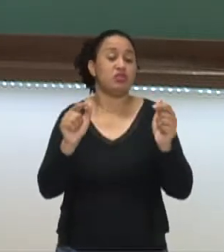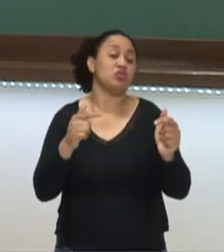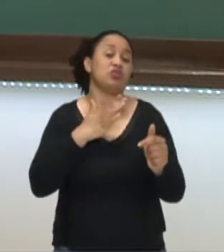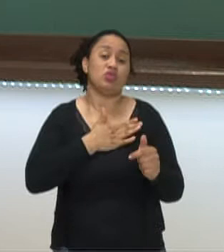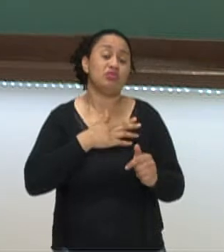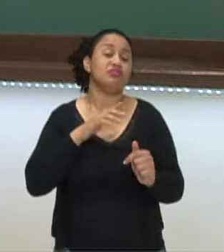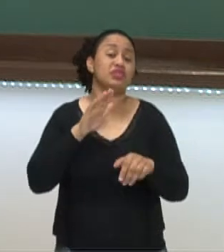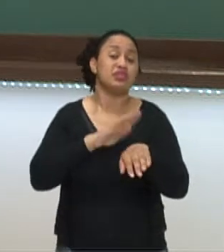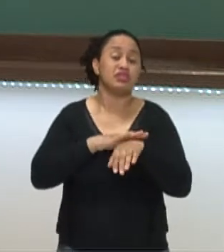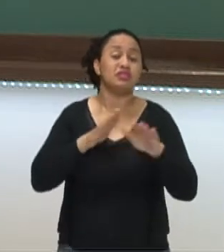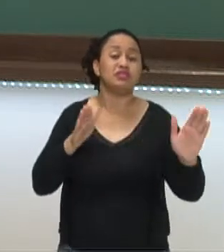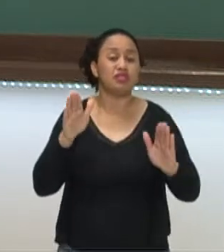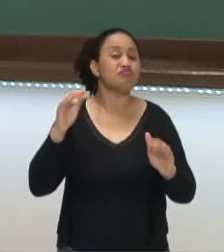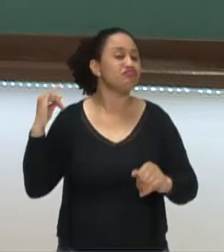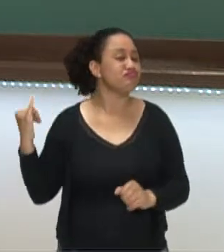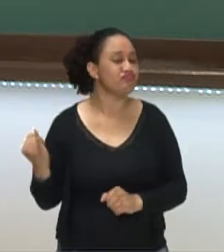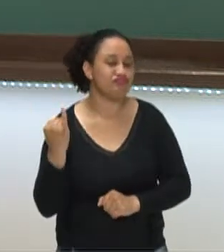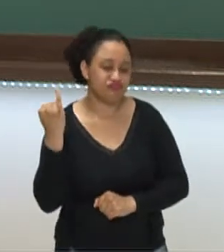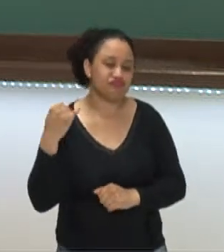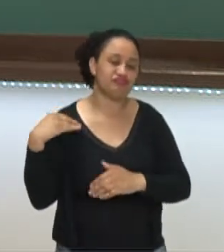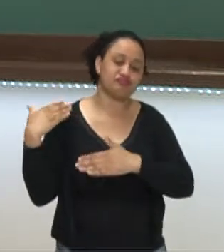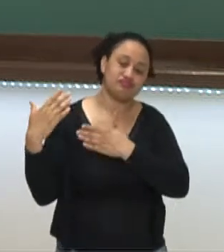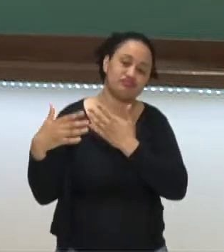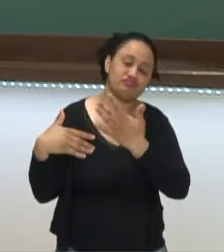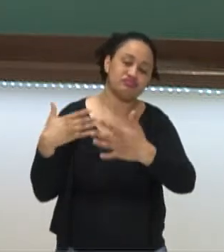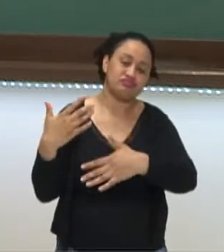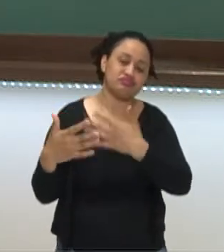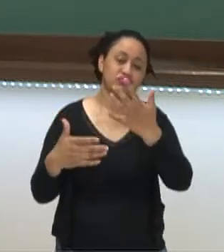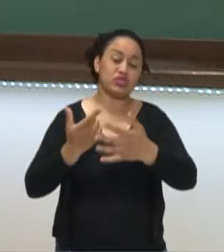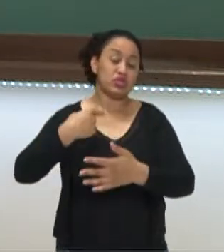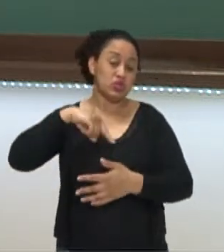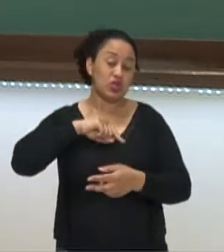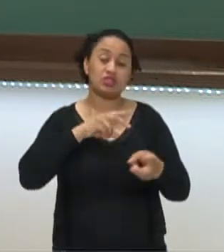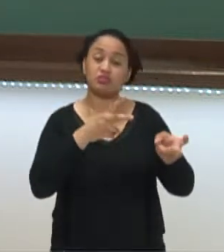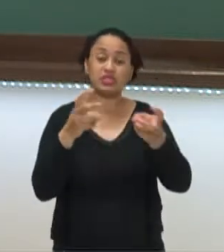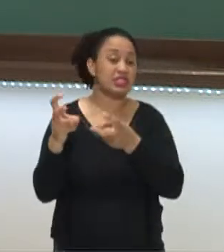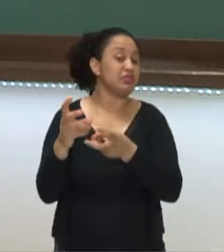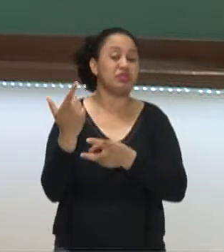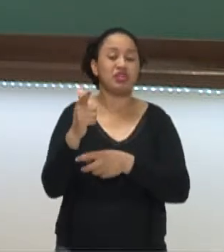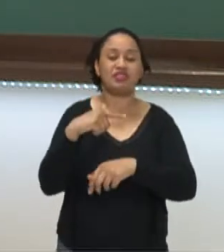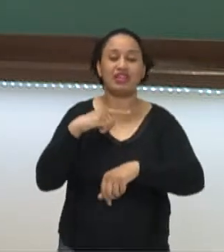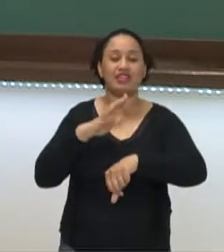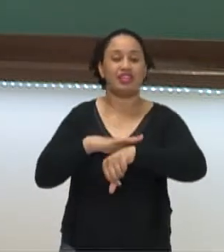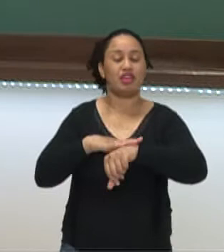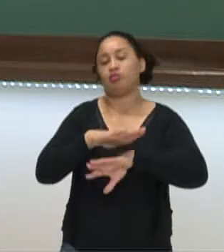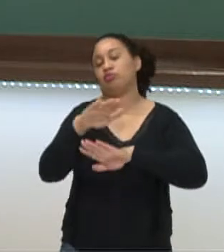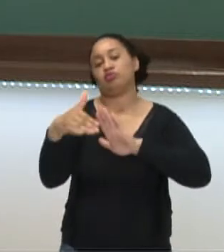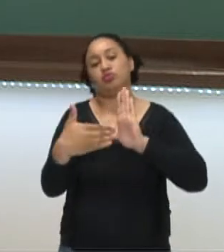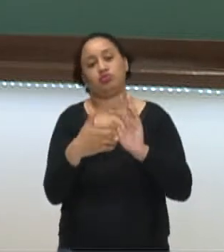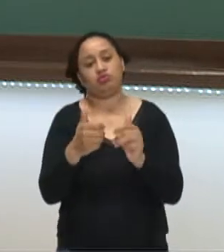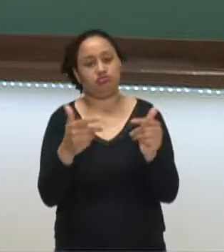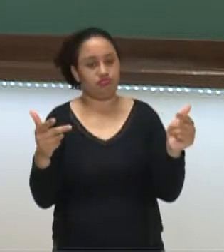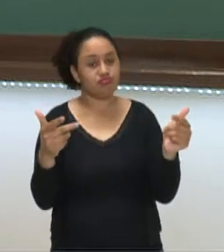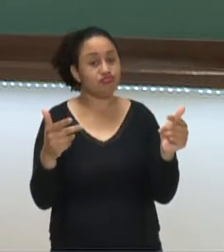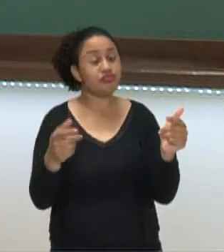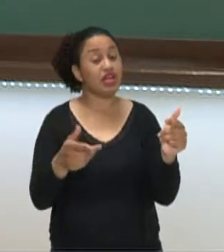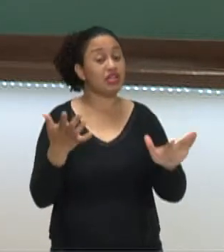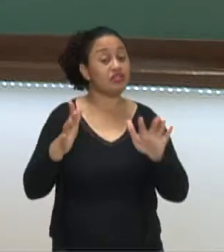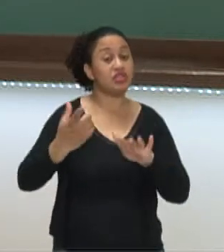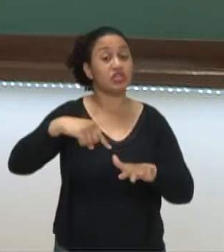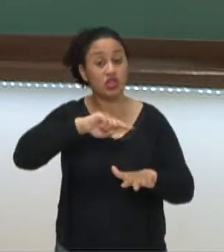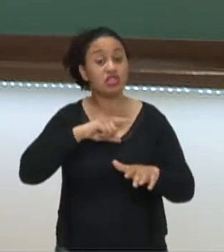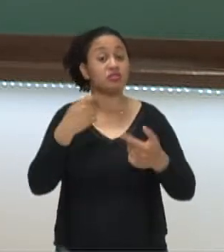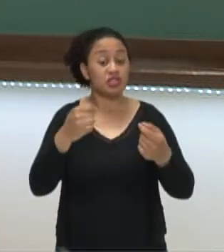é fundamental. Com o passar do tempo a gente percebe que nem sempre vai ter tempo para tudo. Às vezes nós temos que ir